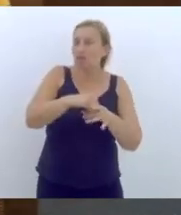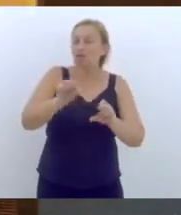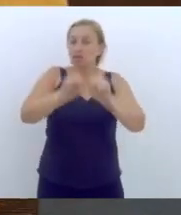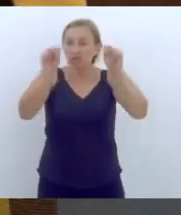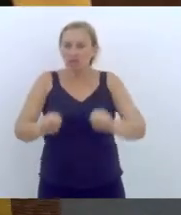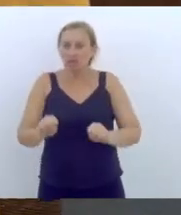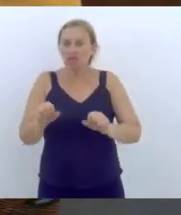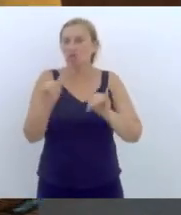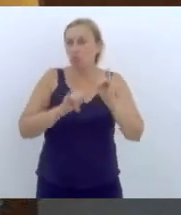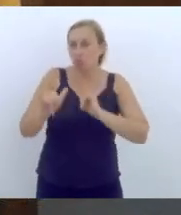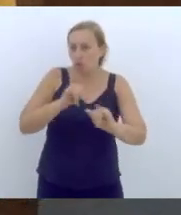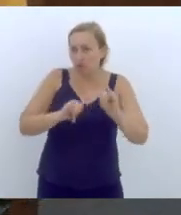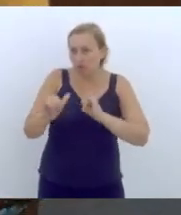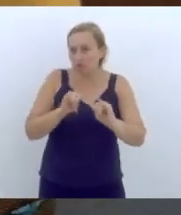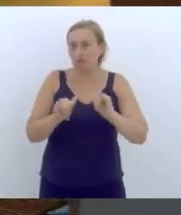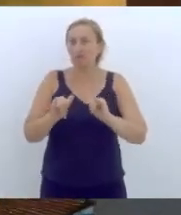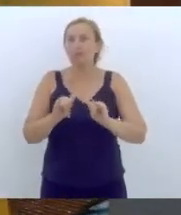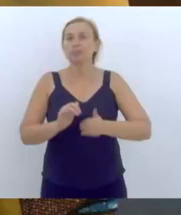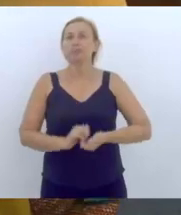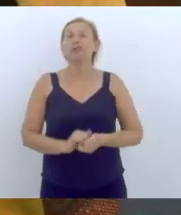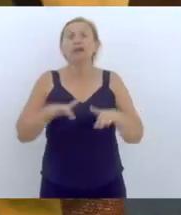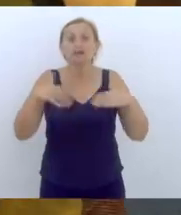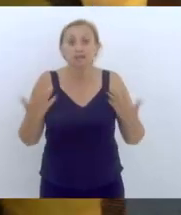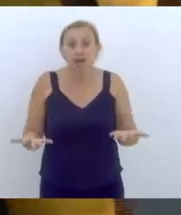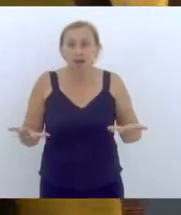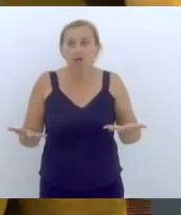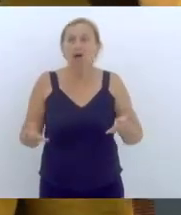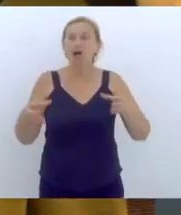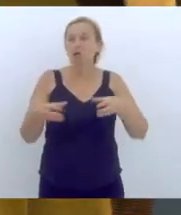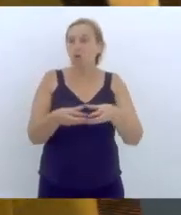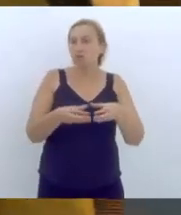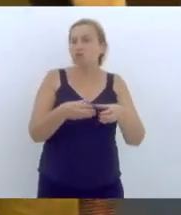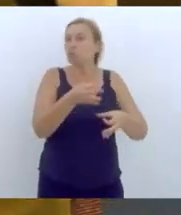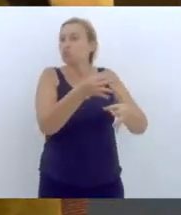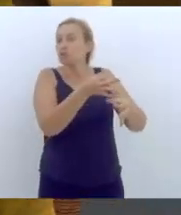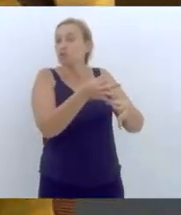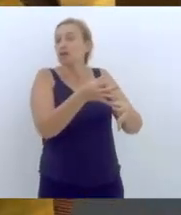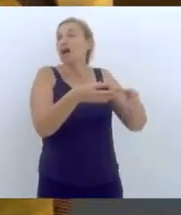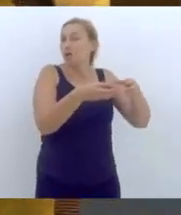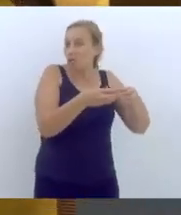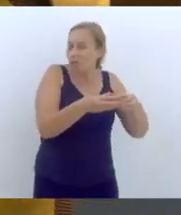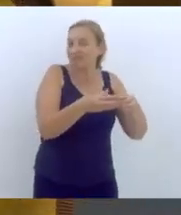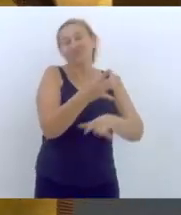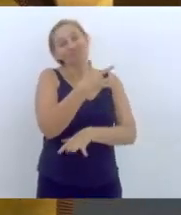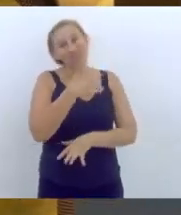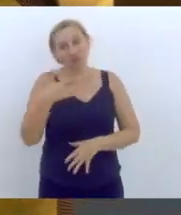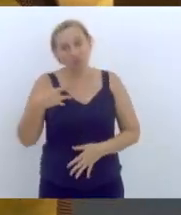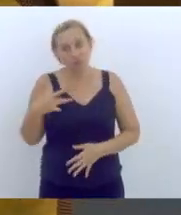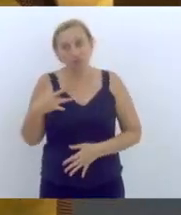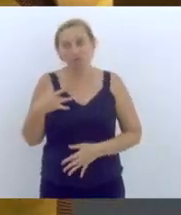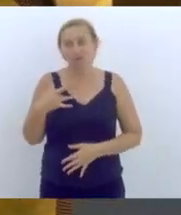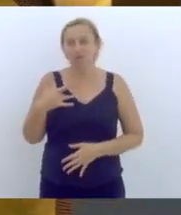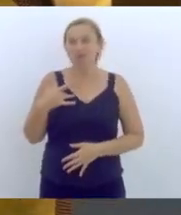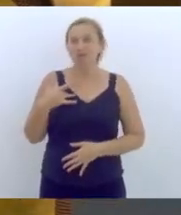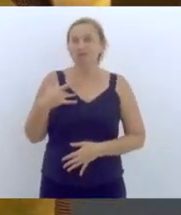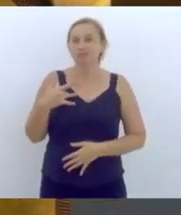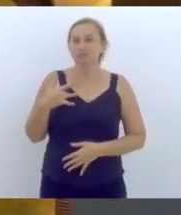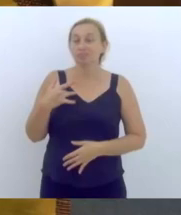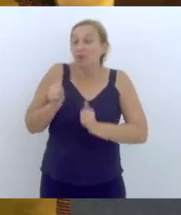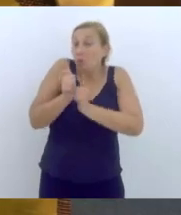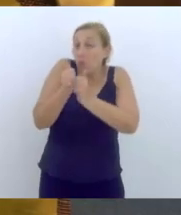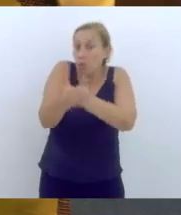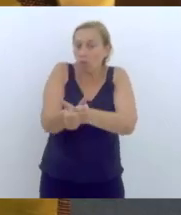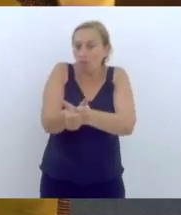sistema de informatizado. Então, a Comissão de Constituição e Justiça, a Comissão de Saúde, para além de